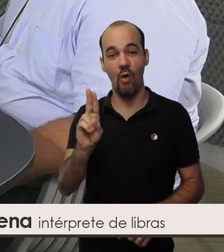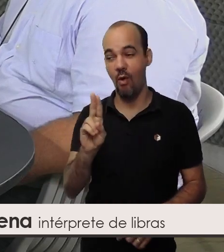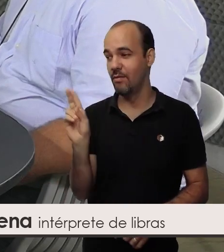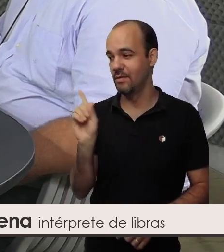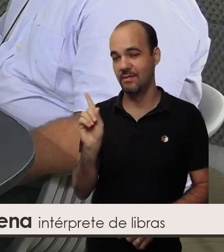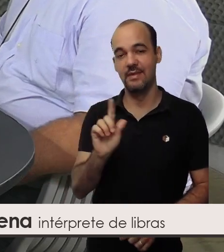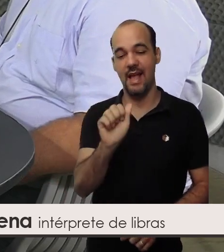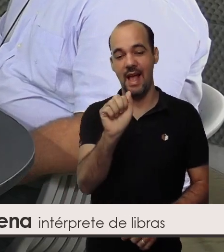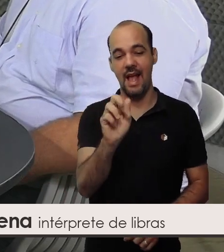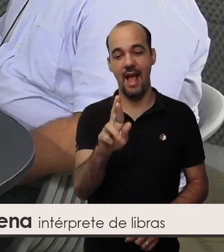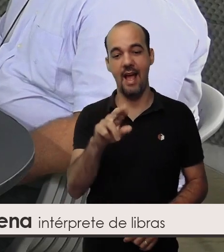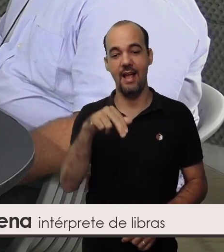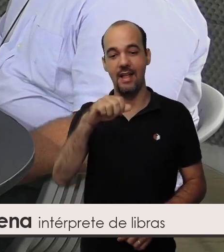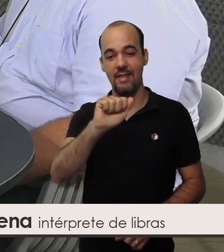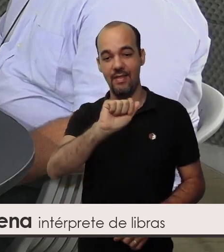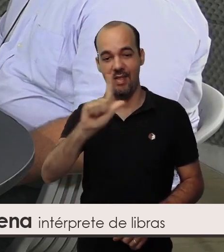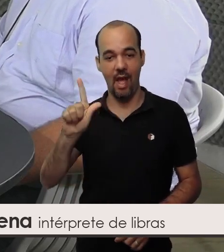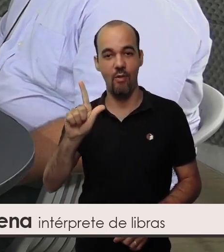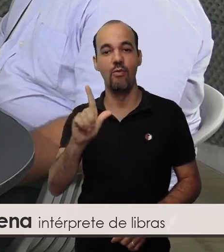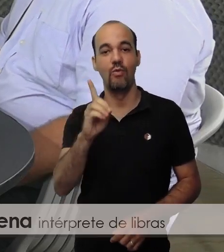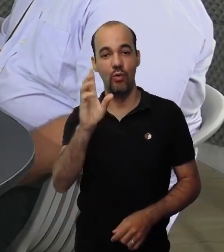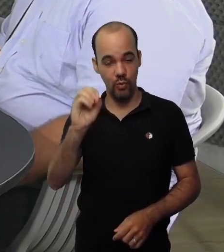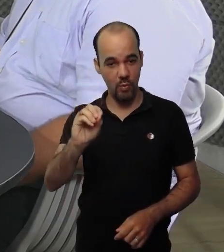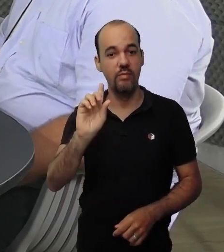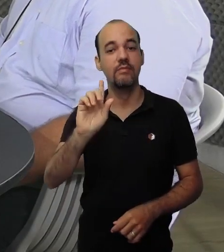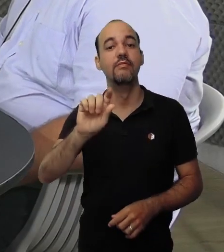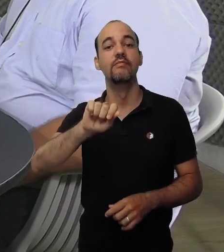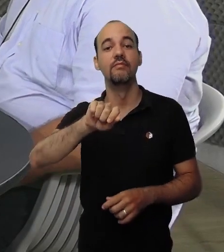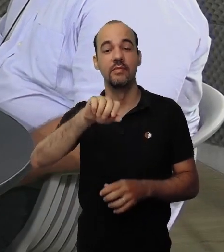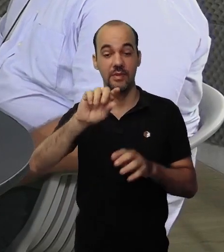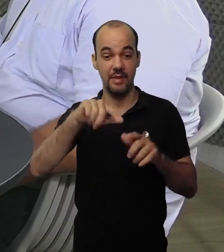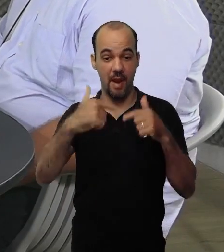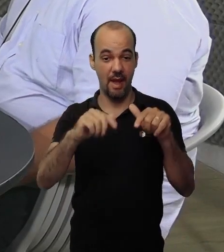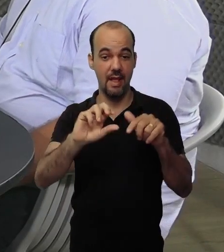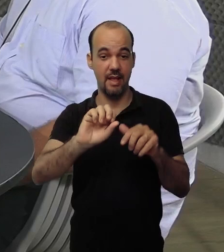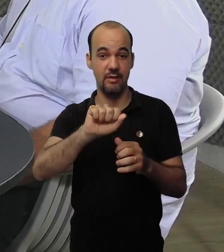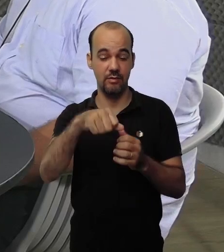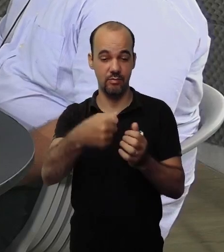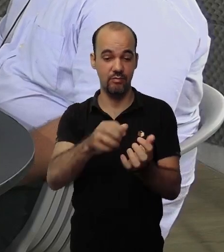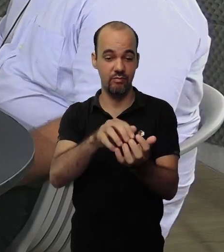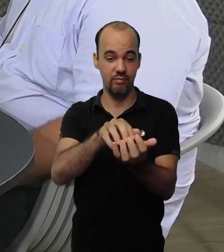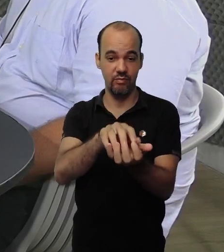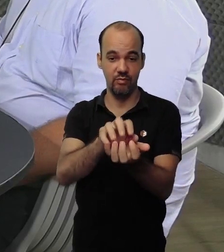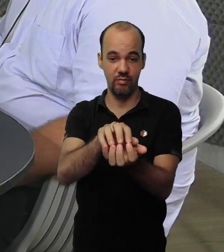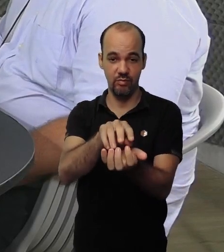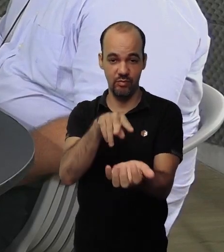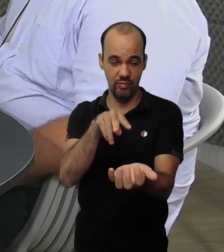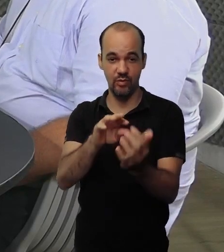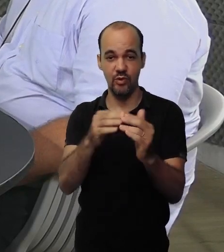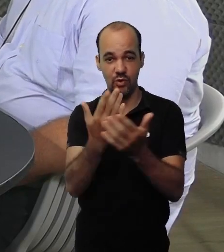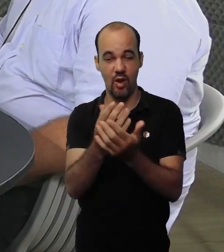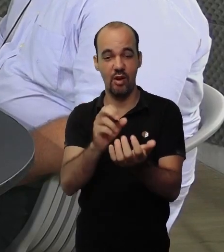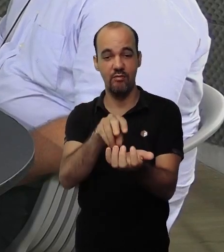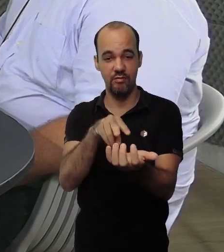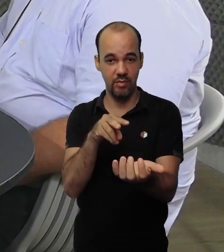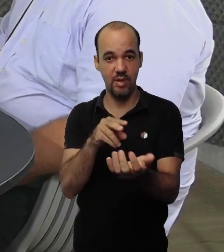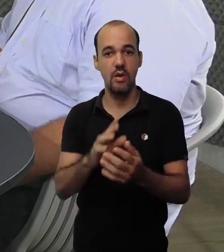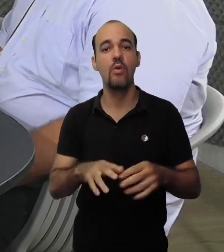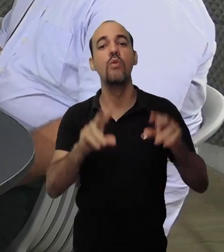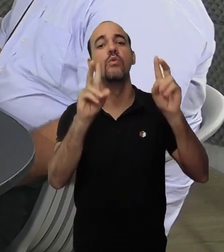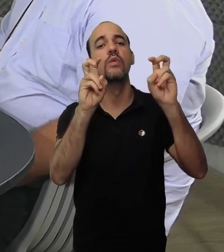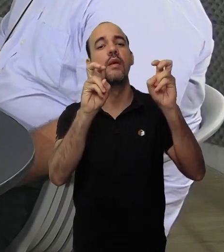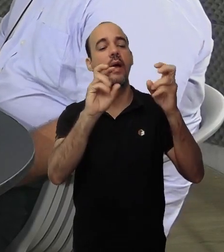Escola Técnica Professor Antônio Carlos Gomes da Costa. Gente, hoje o nosso tema é Olimpíadas do Conhecimento, uma ponte para o